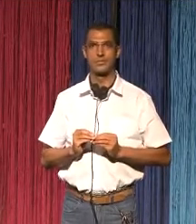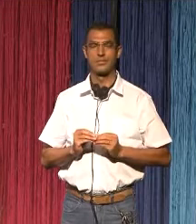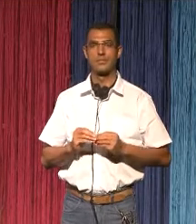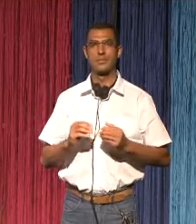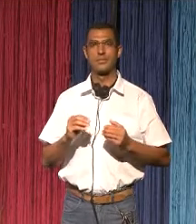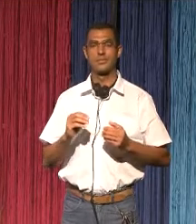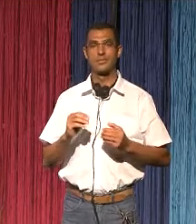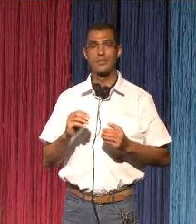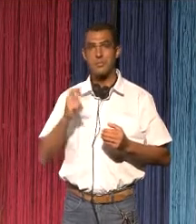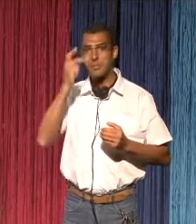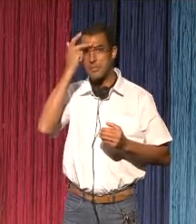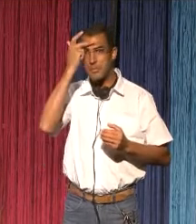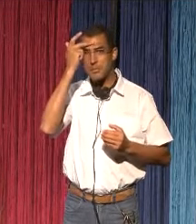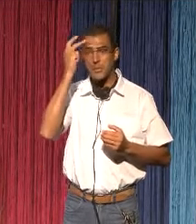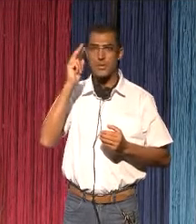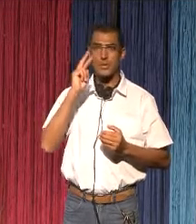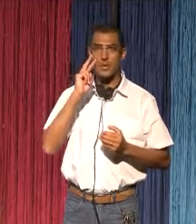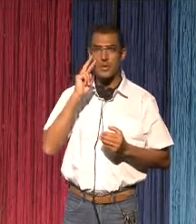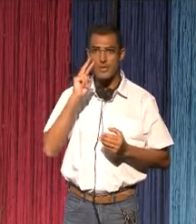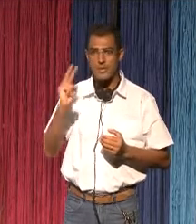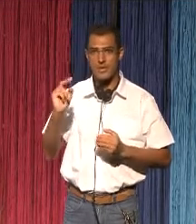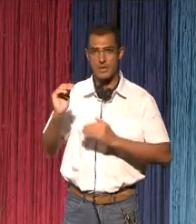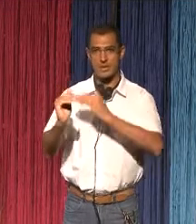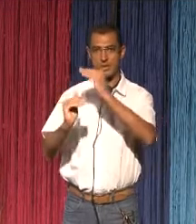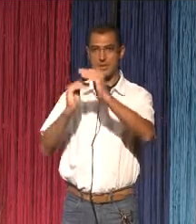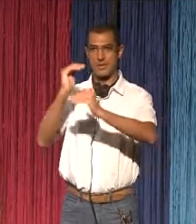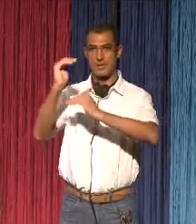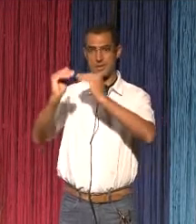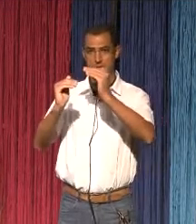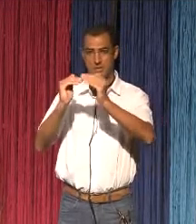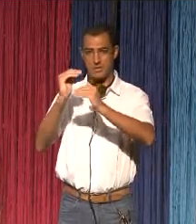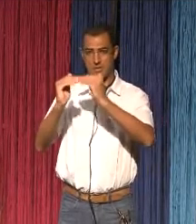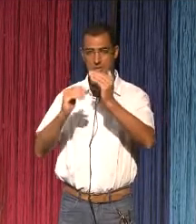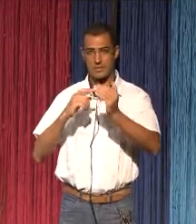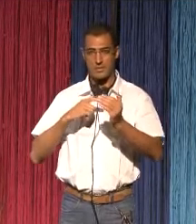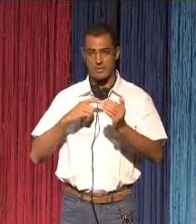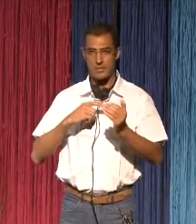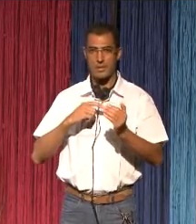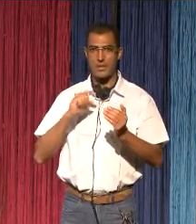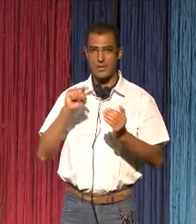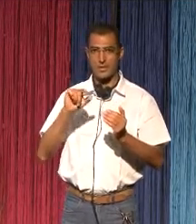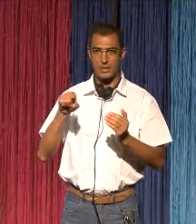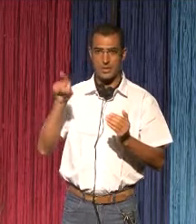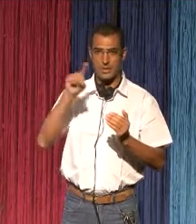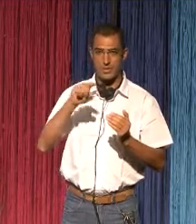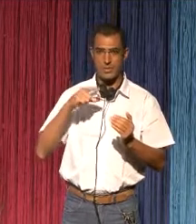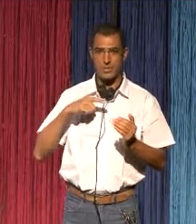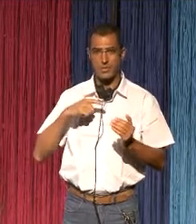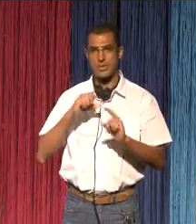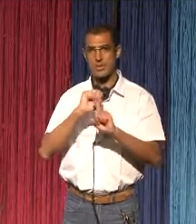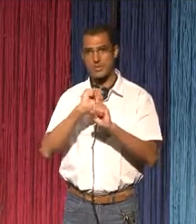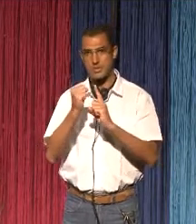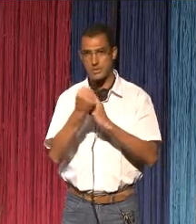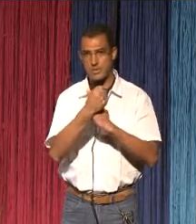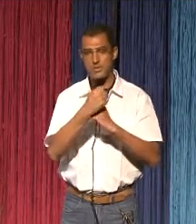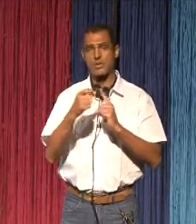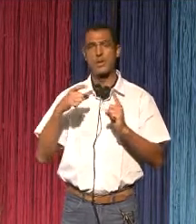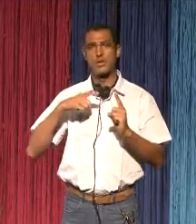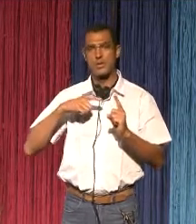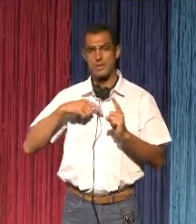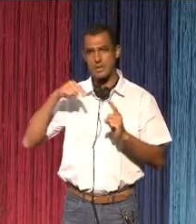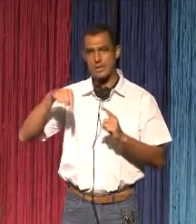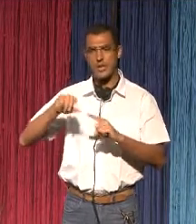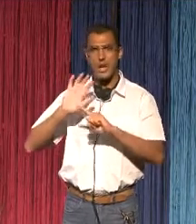Quem valoriza desenvolvimento integral, e para nossa felicidade, o Itaú Social, dentre tantas outras